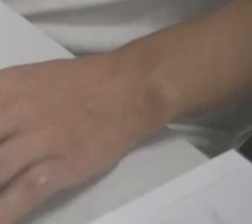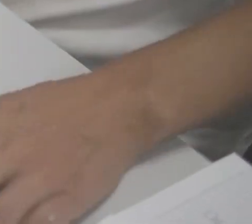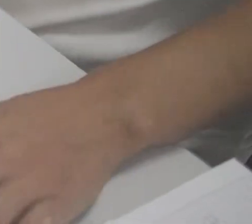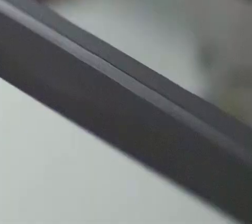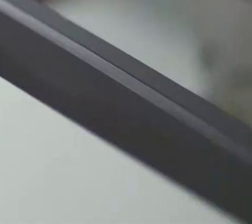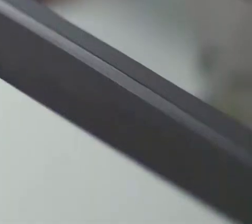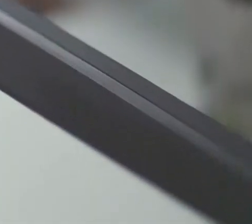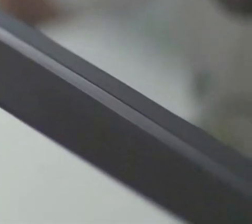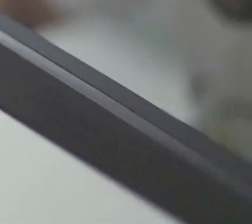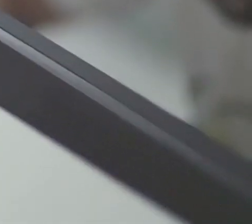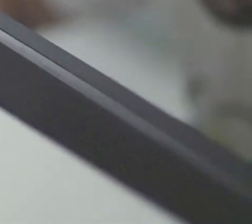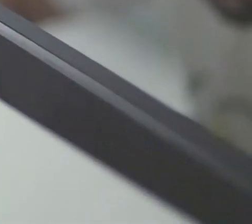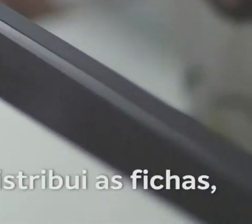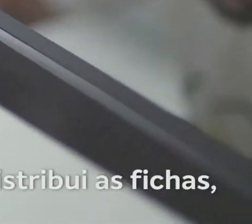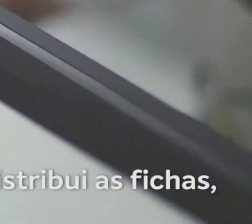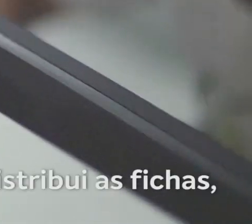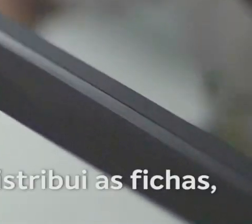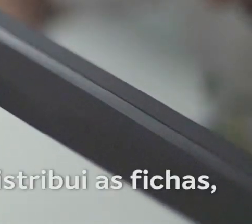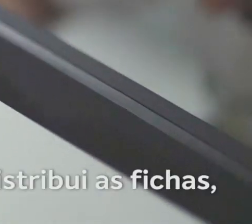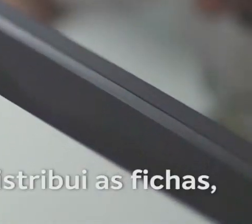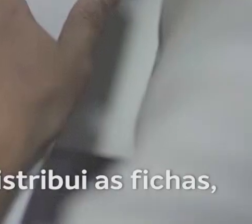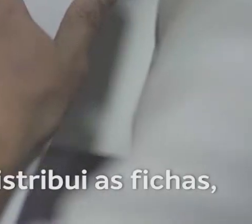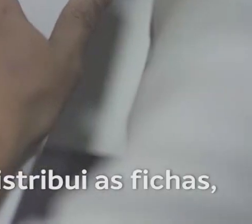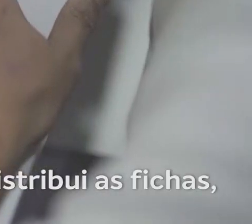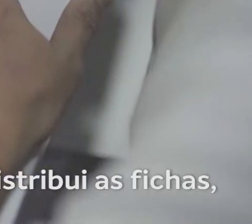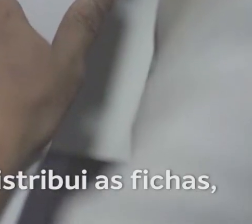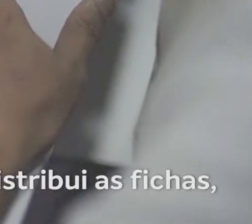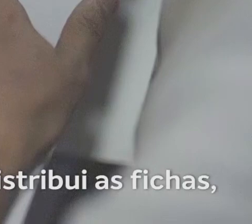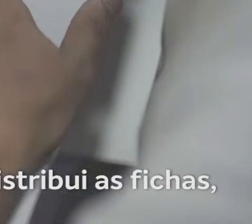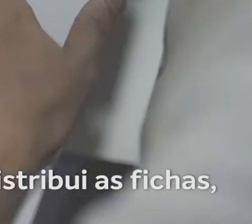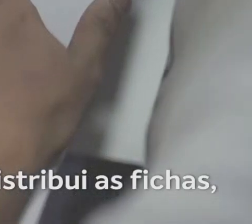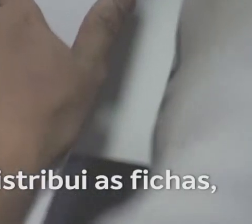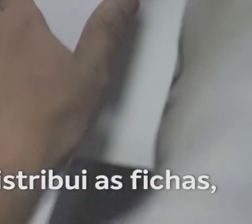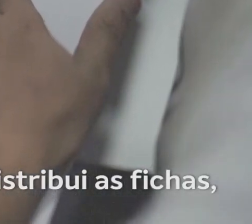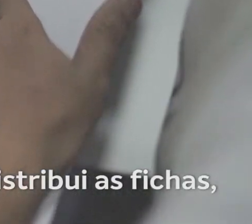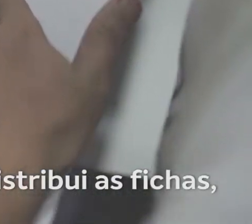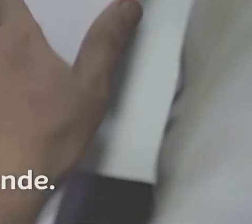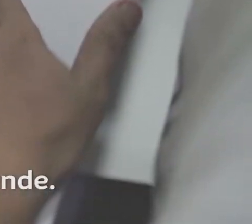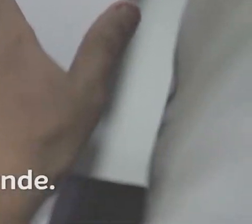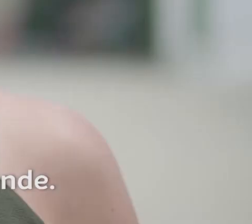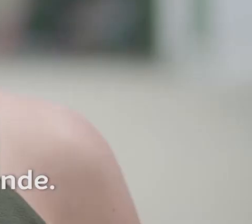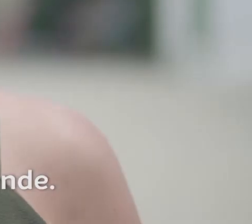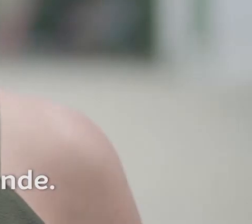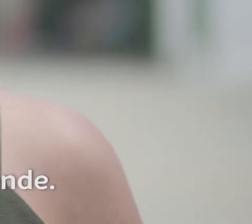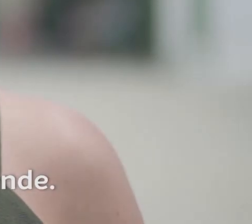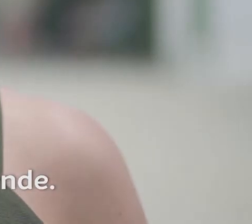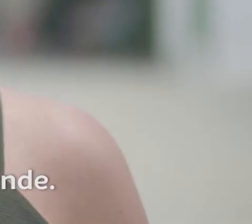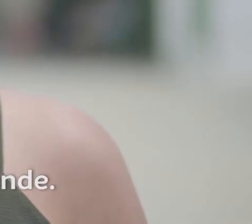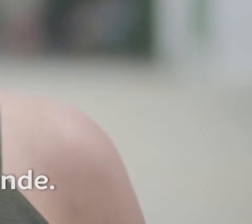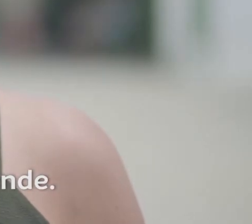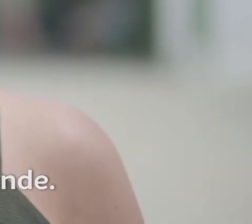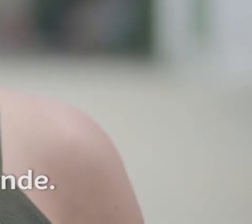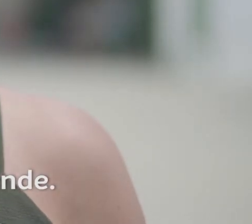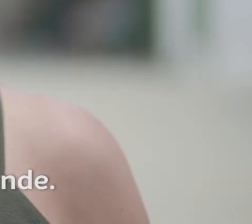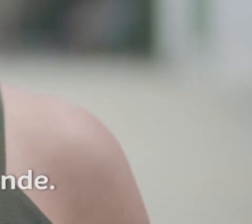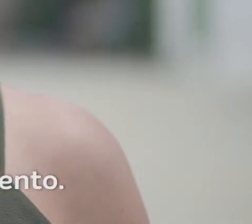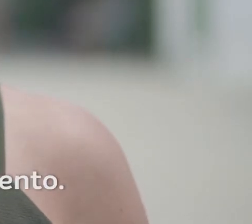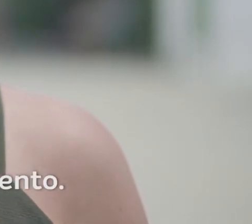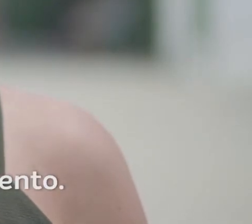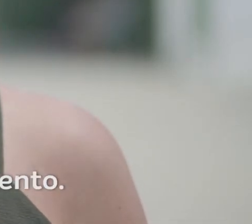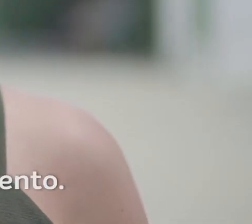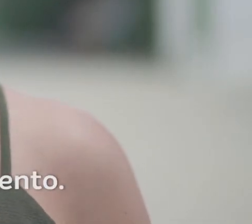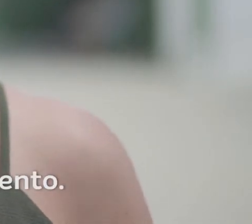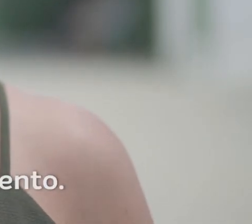todo dia, não precisa agendamento, só é vir a partir das 7 horas da manhã que a gente distribui as fichas, caso de emergência também. A gente atende,